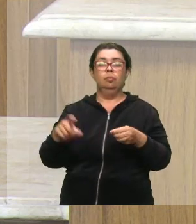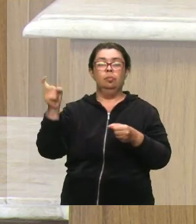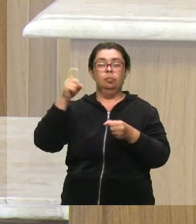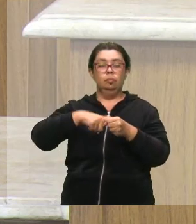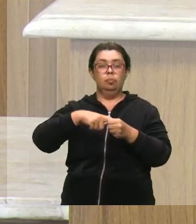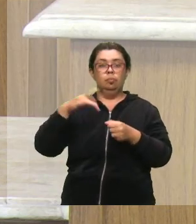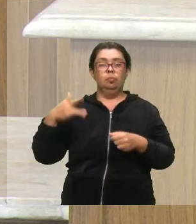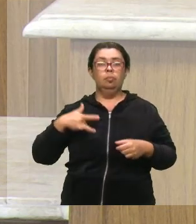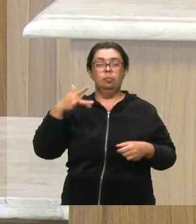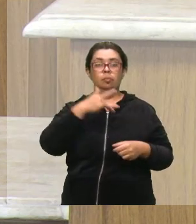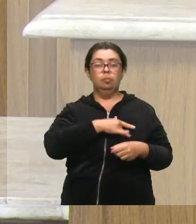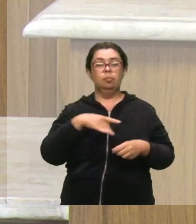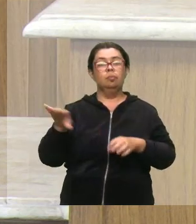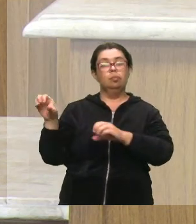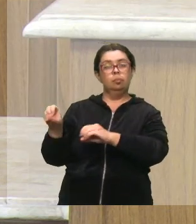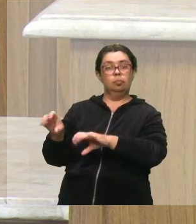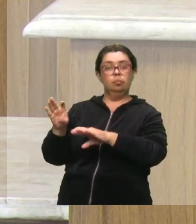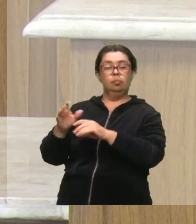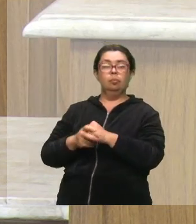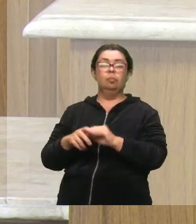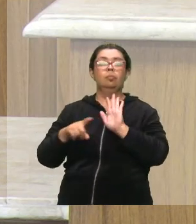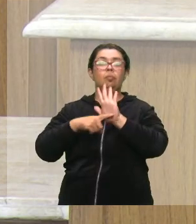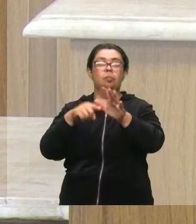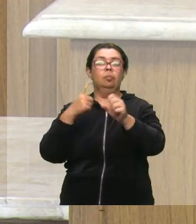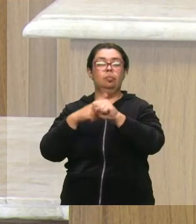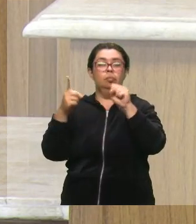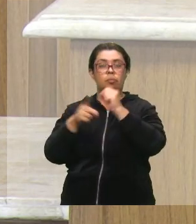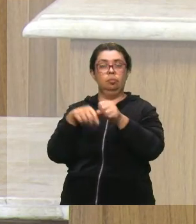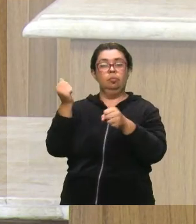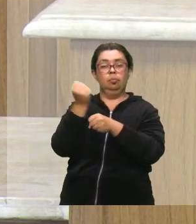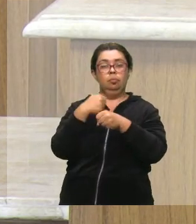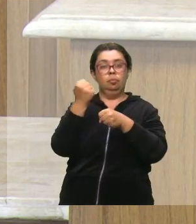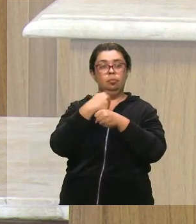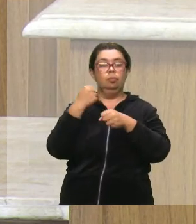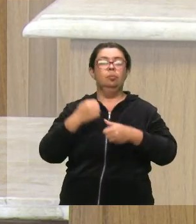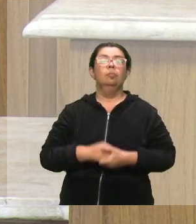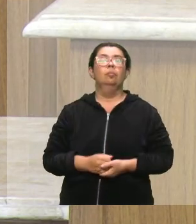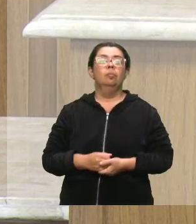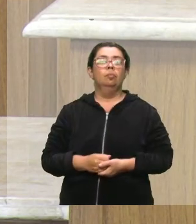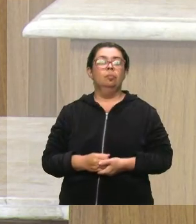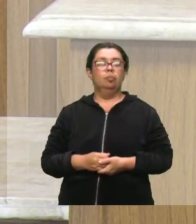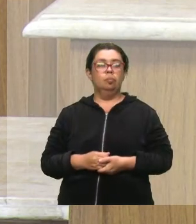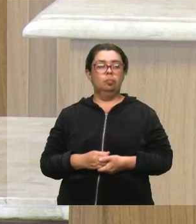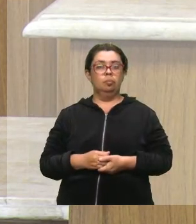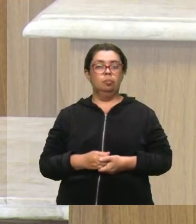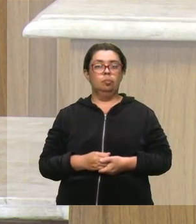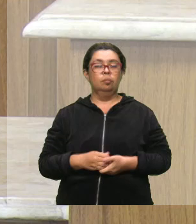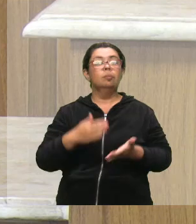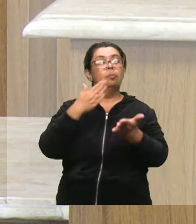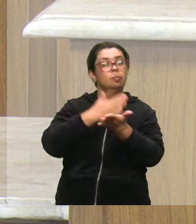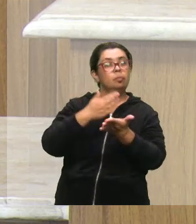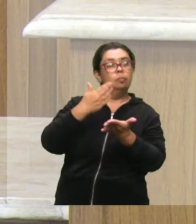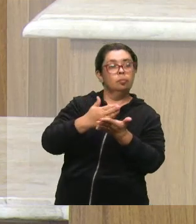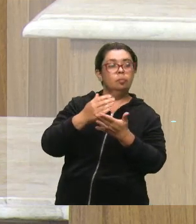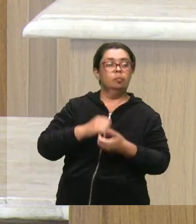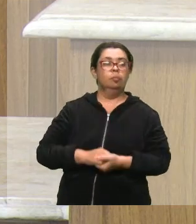áreas de saúde, educação, assistência social e obras. As receitas são divididas da seguinte